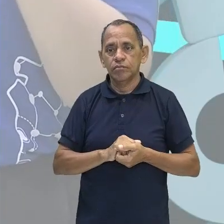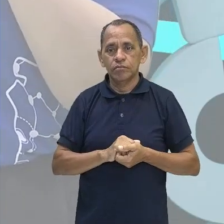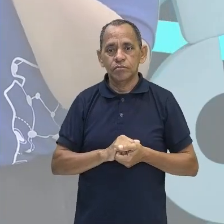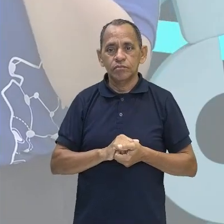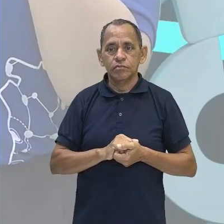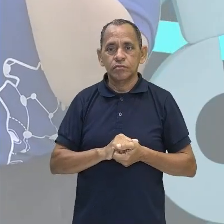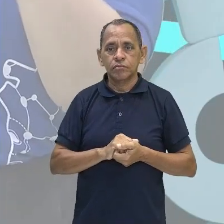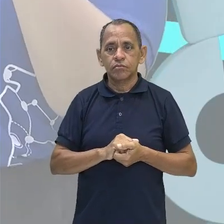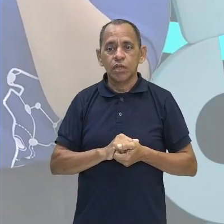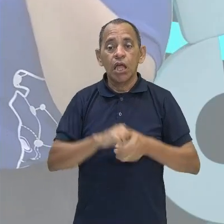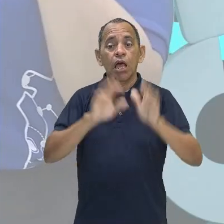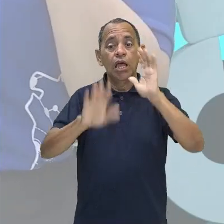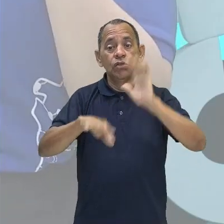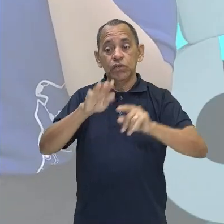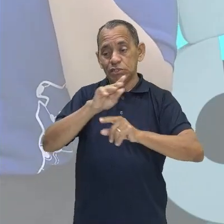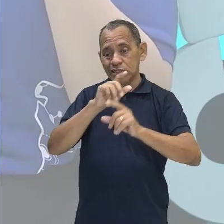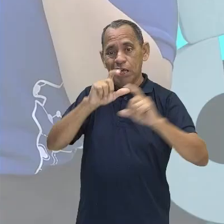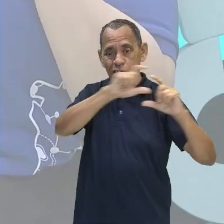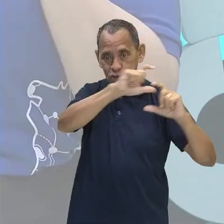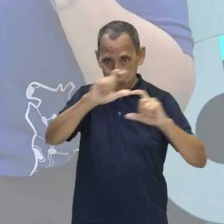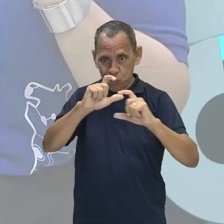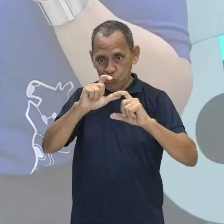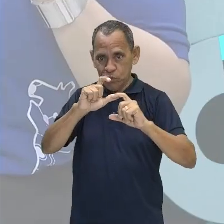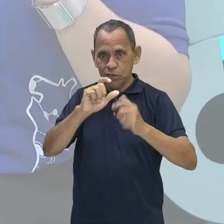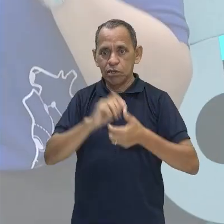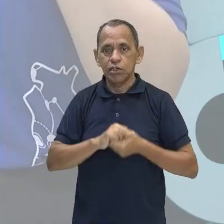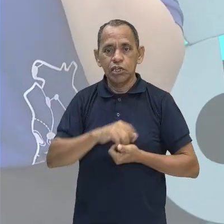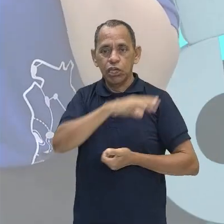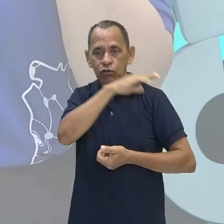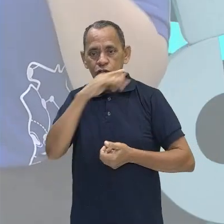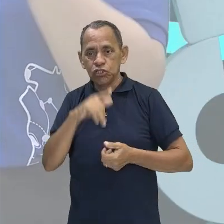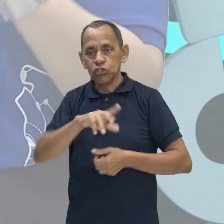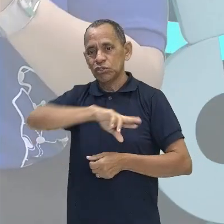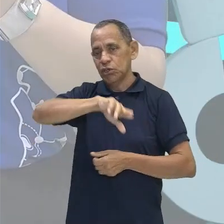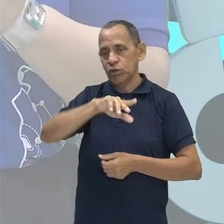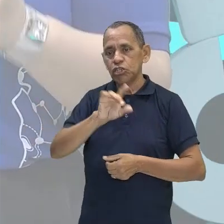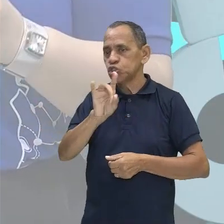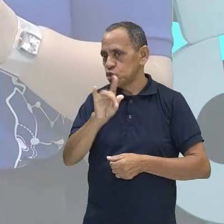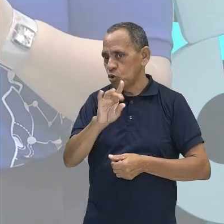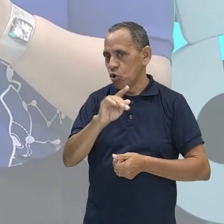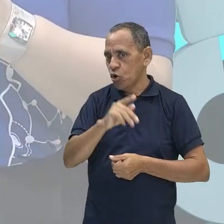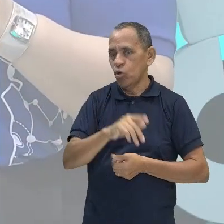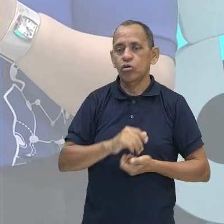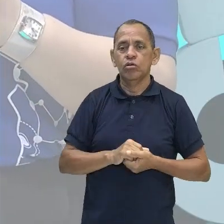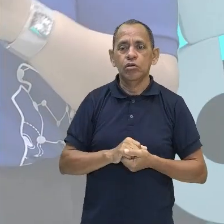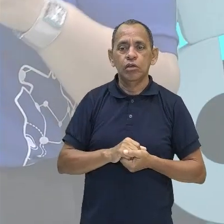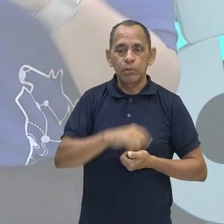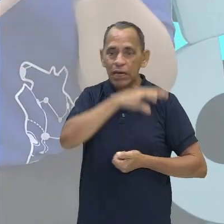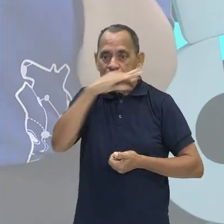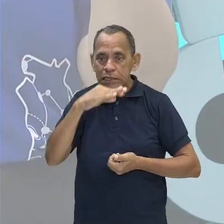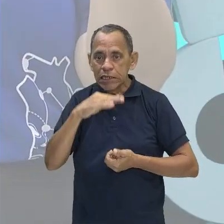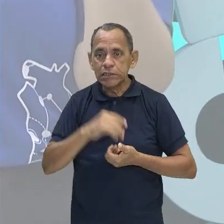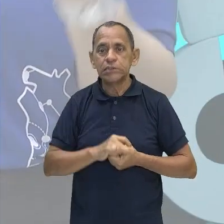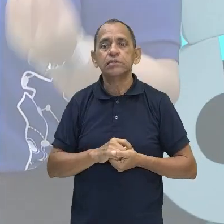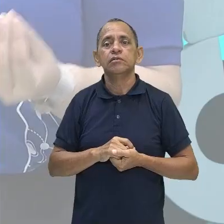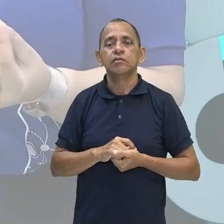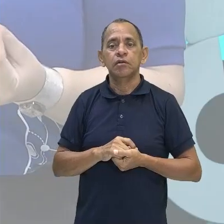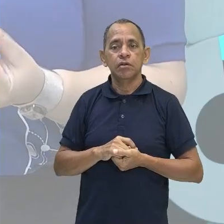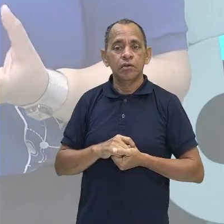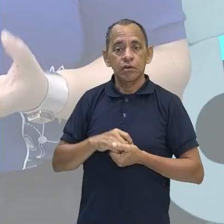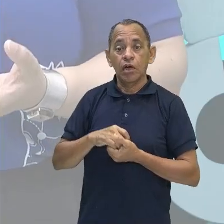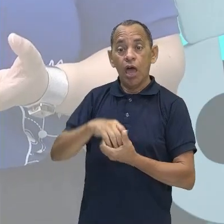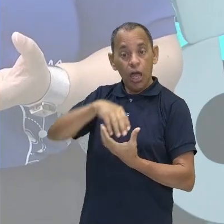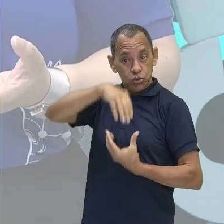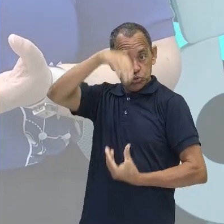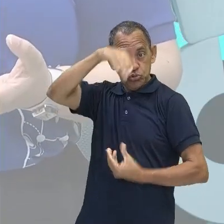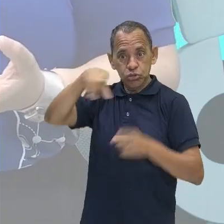é apenas aquela coisa para o público infantil. Não, há muita história em quadrinho que faz crítica social,